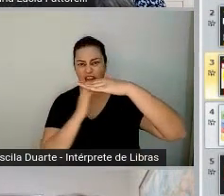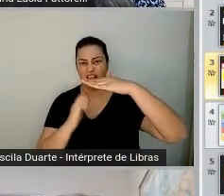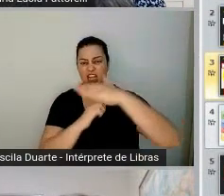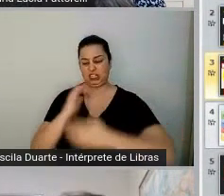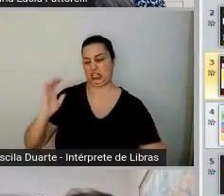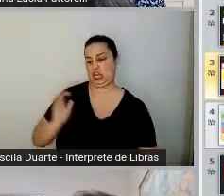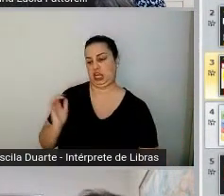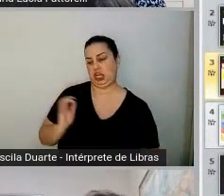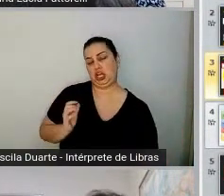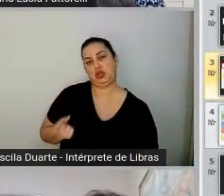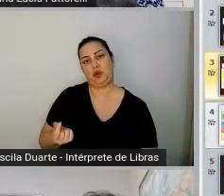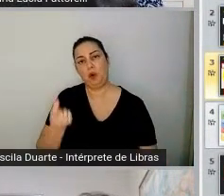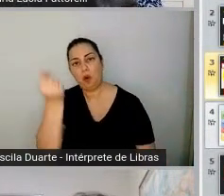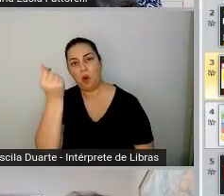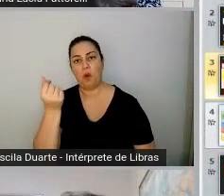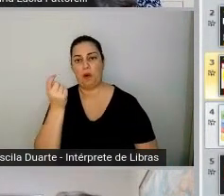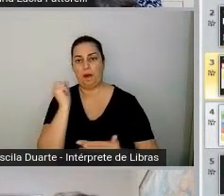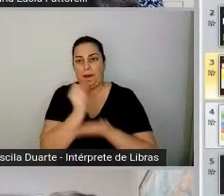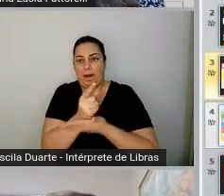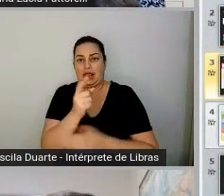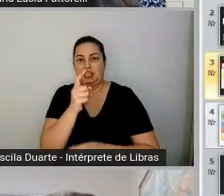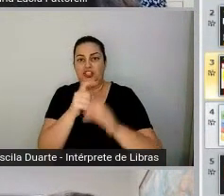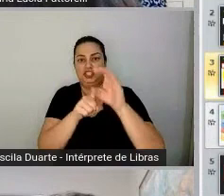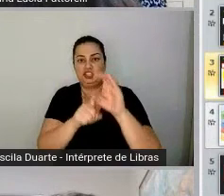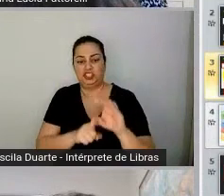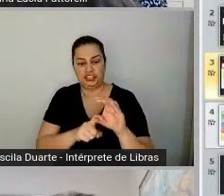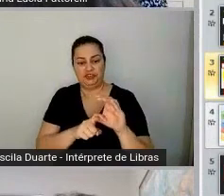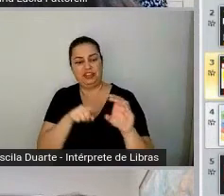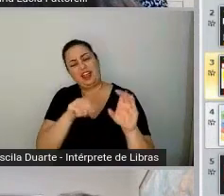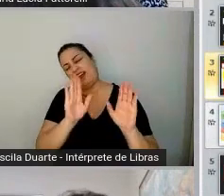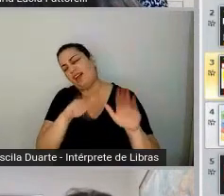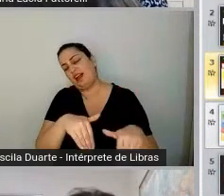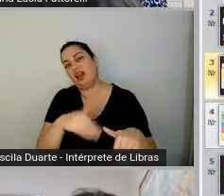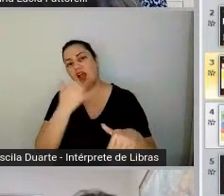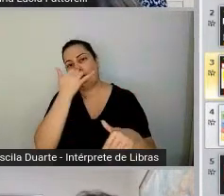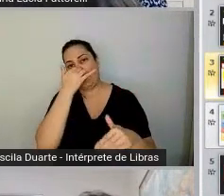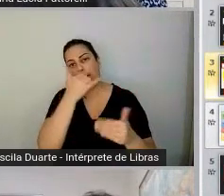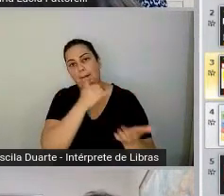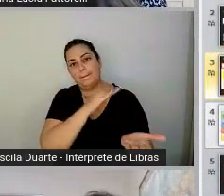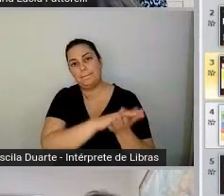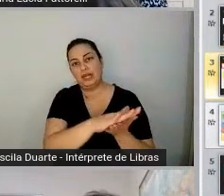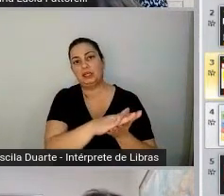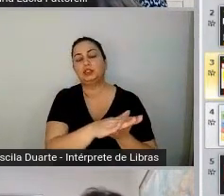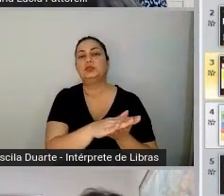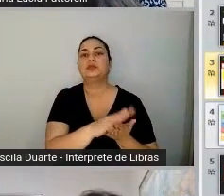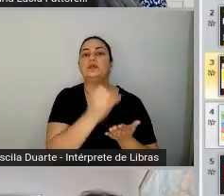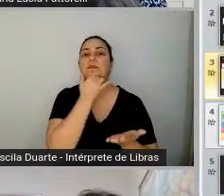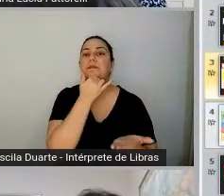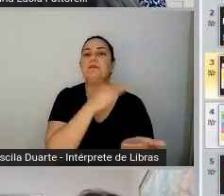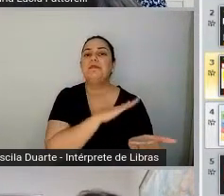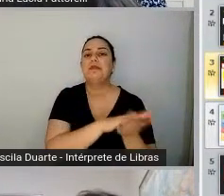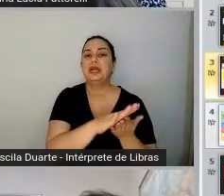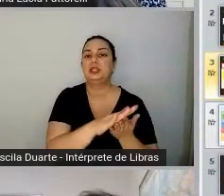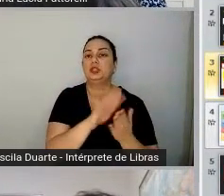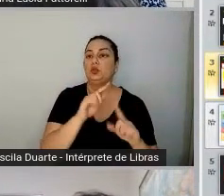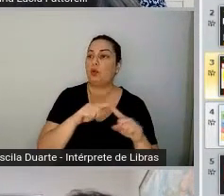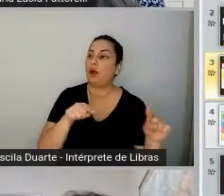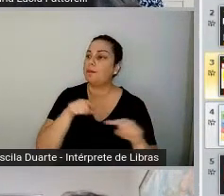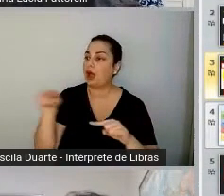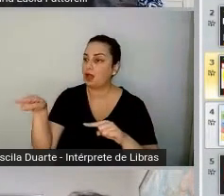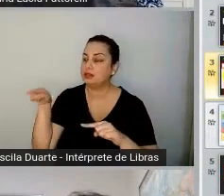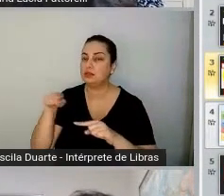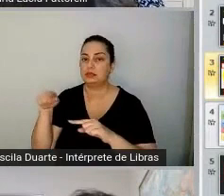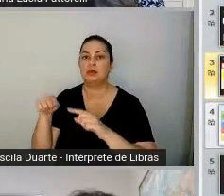É tirar dinheiro do Estado e entregar para eles. O que é defender pagar trilhões e trilhões por ano